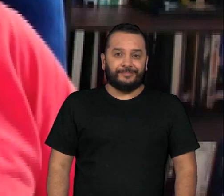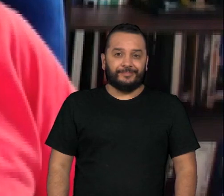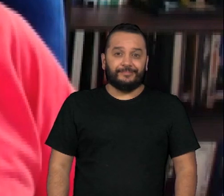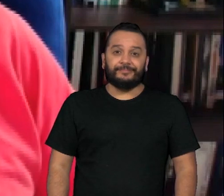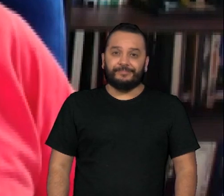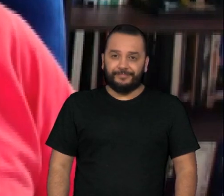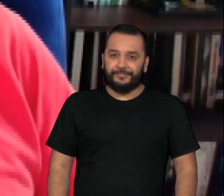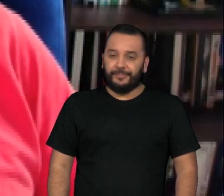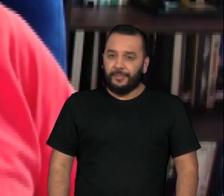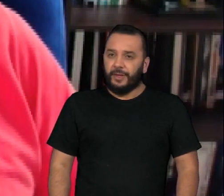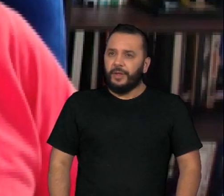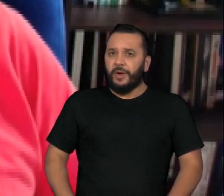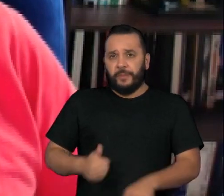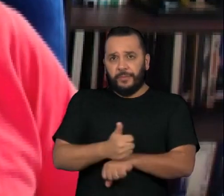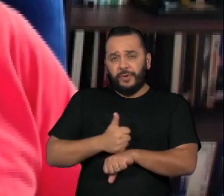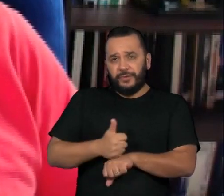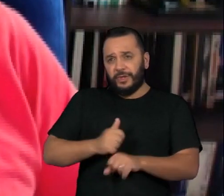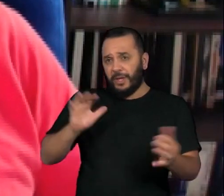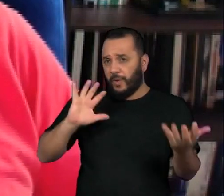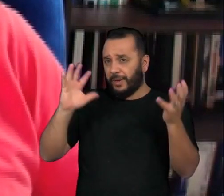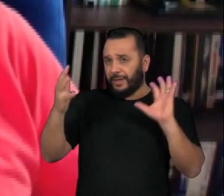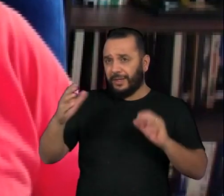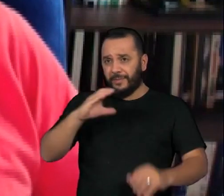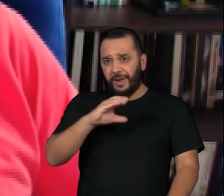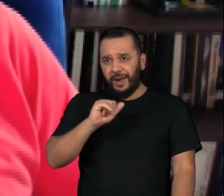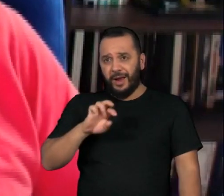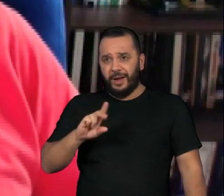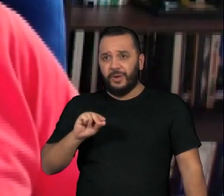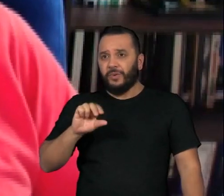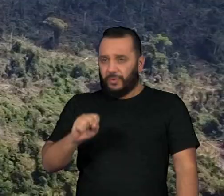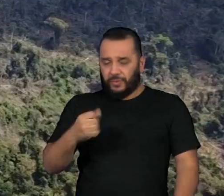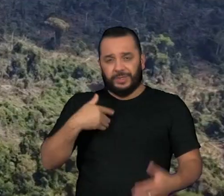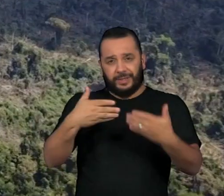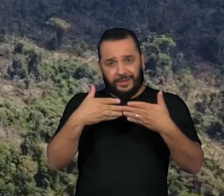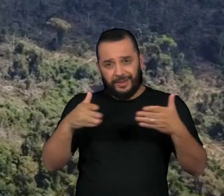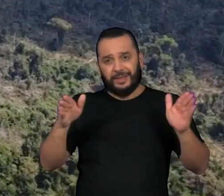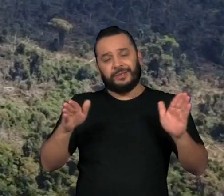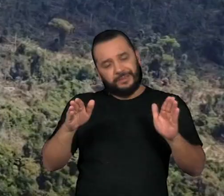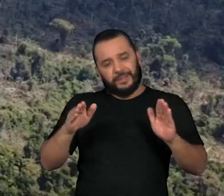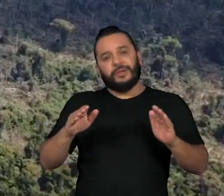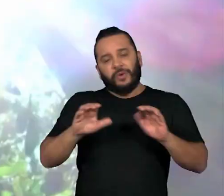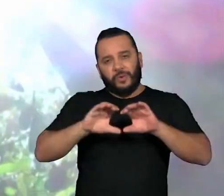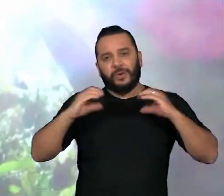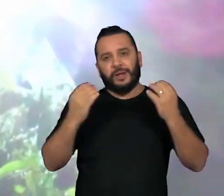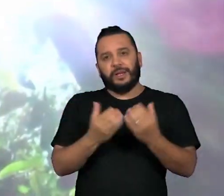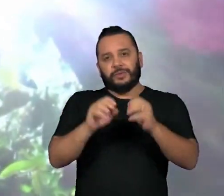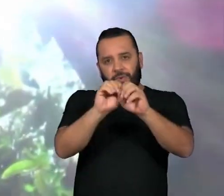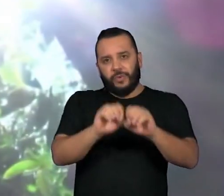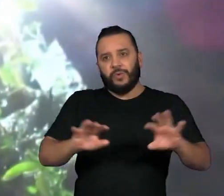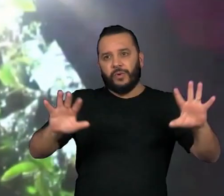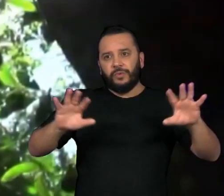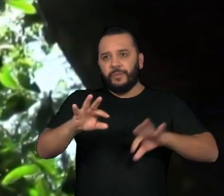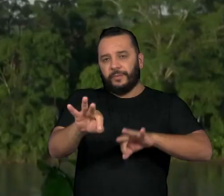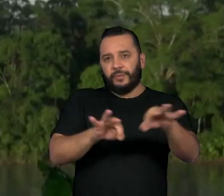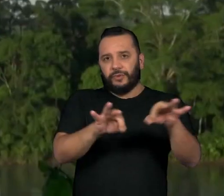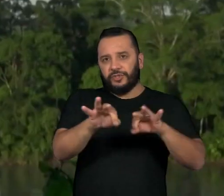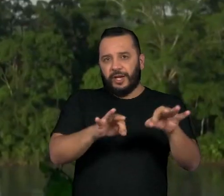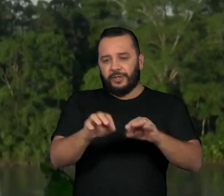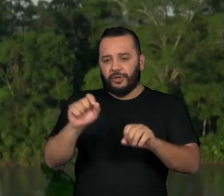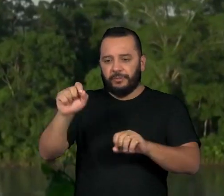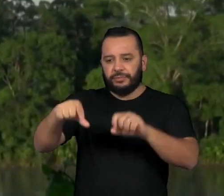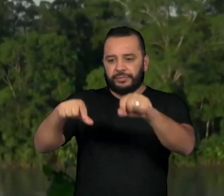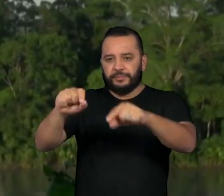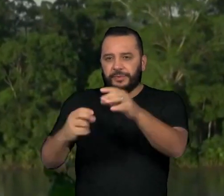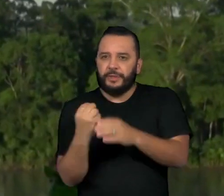O climatologista Carlos Nobre lança na Conferência da ONU projeto para restaurar área de mais de